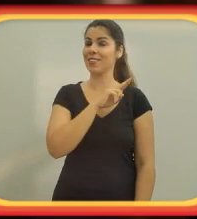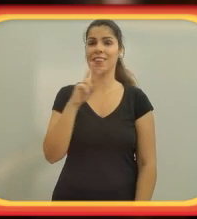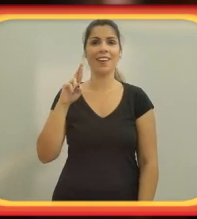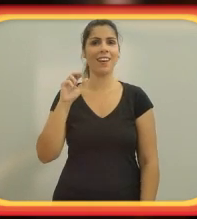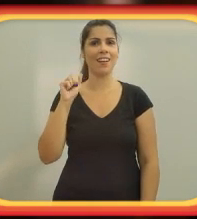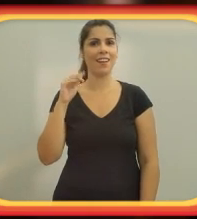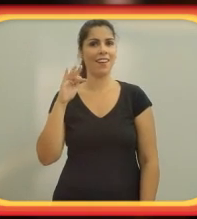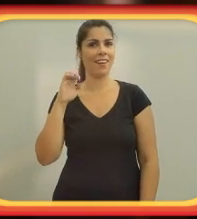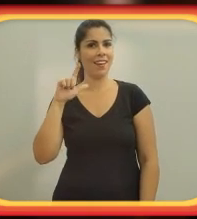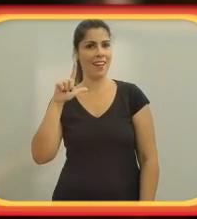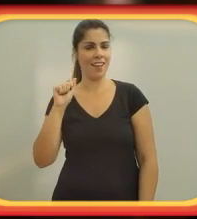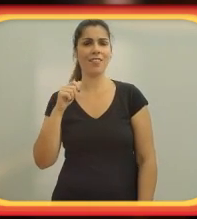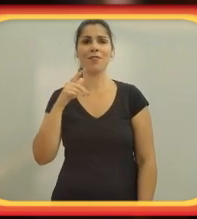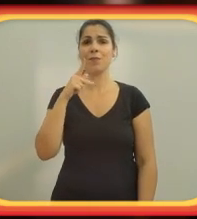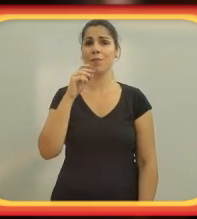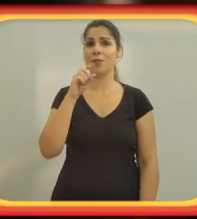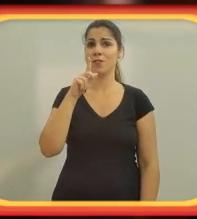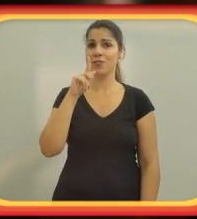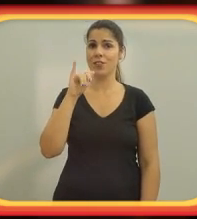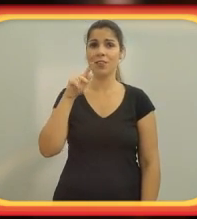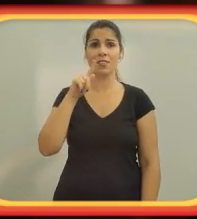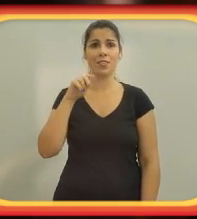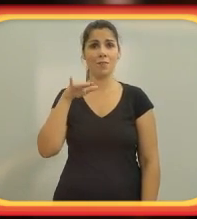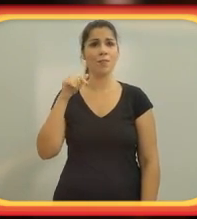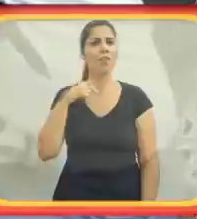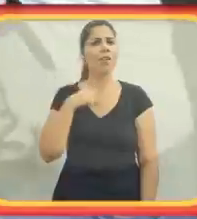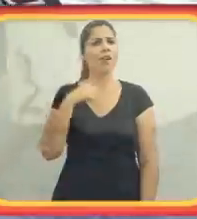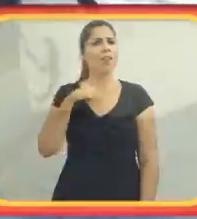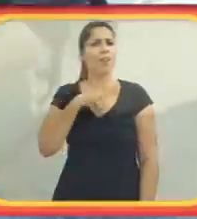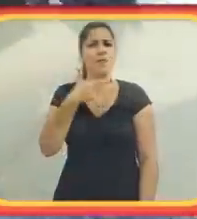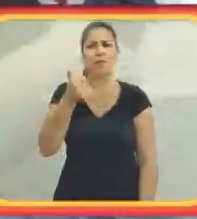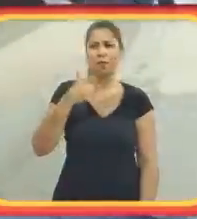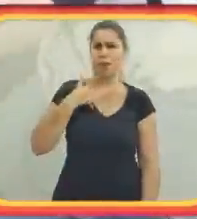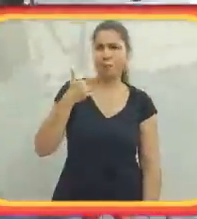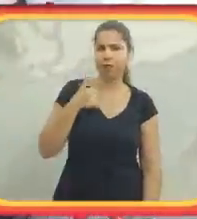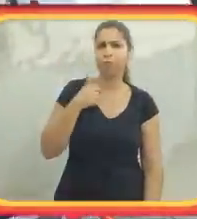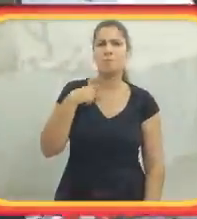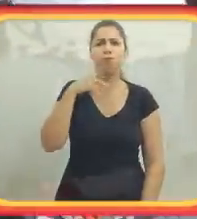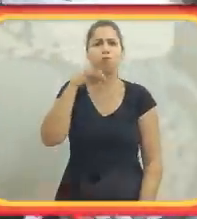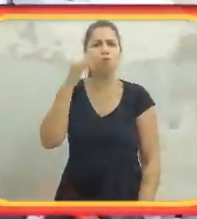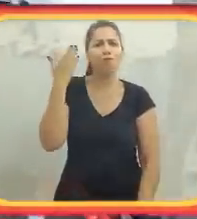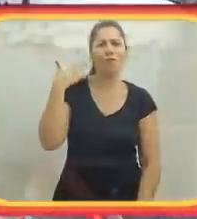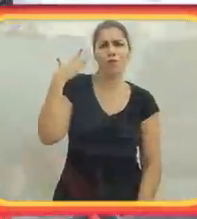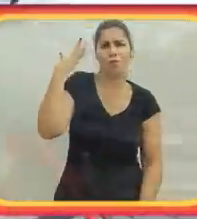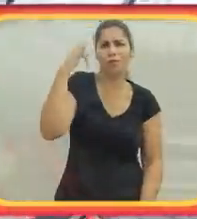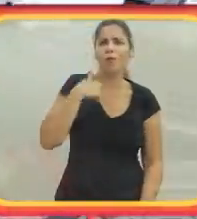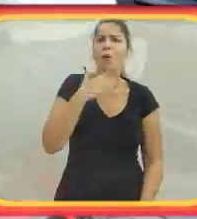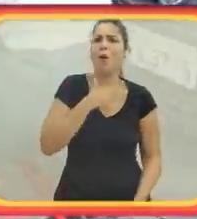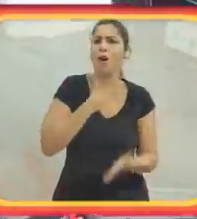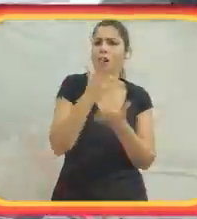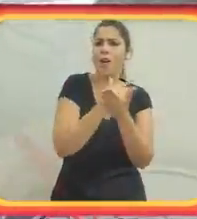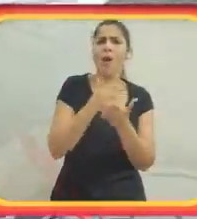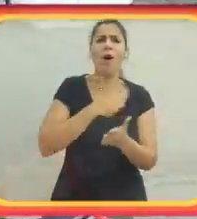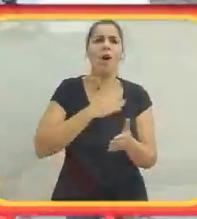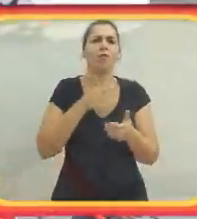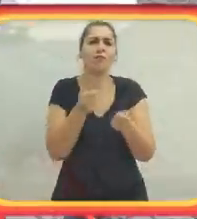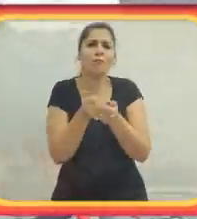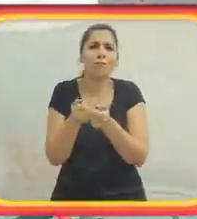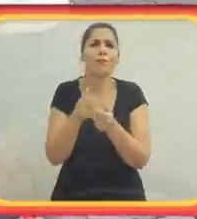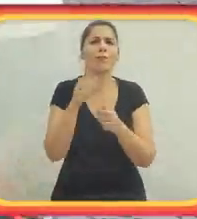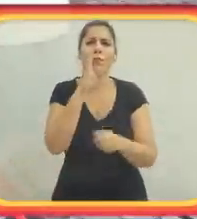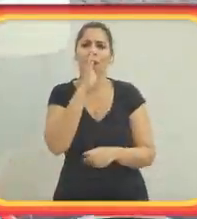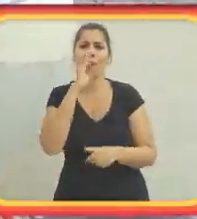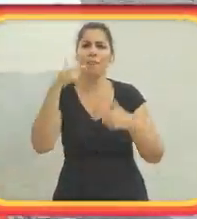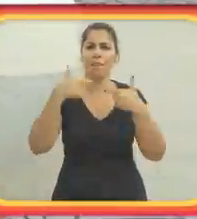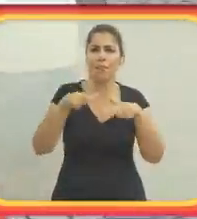nome é Rafaela Portes Bestain e eu tenho 21 anos. No meu dia a dia, eu gosto de desenhar, gosto de